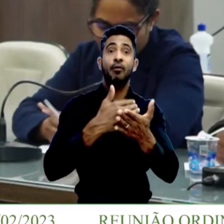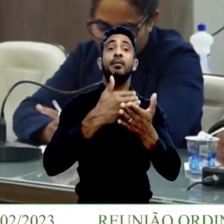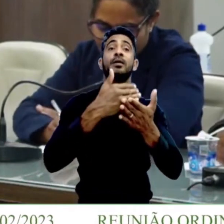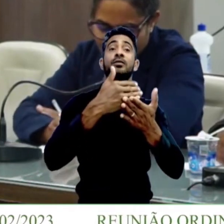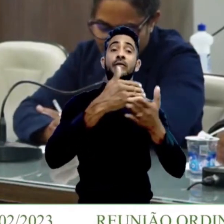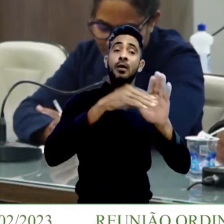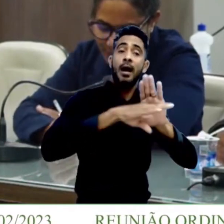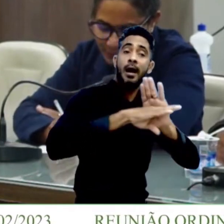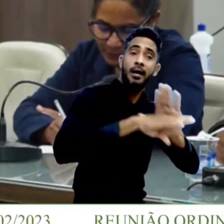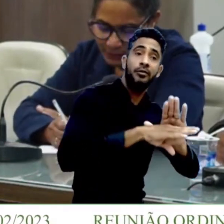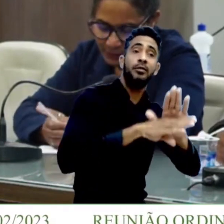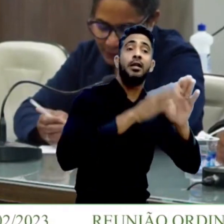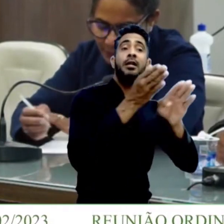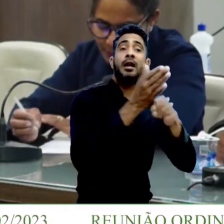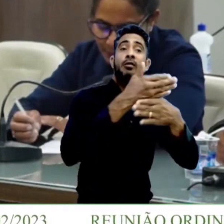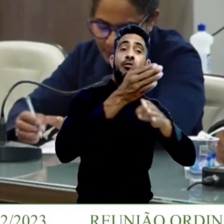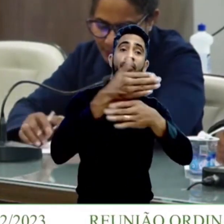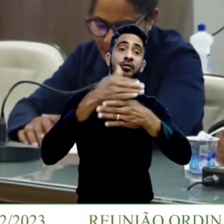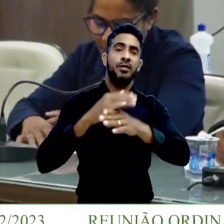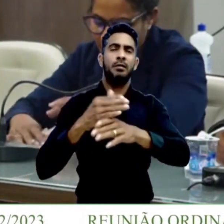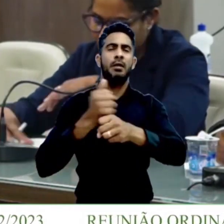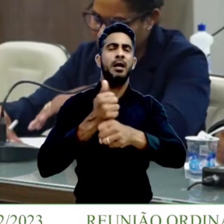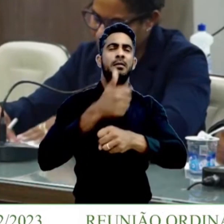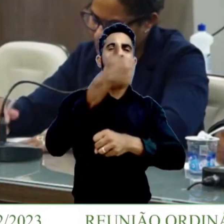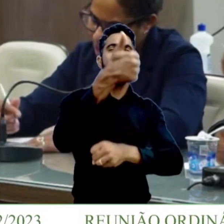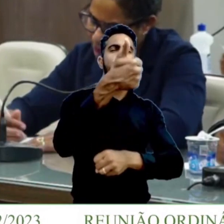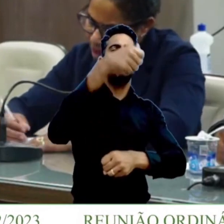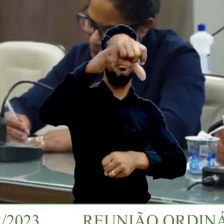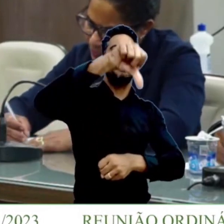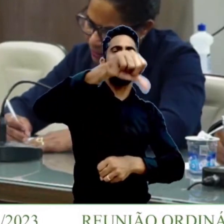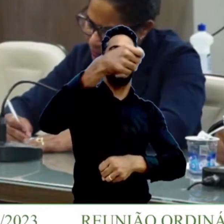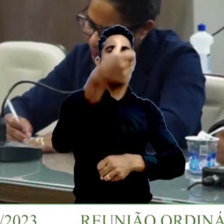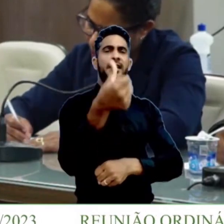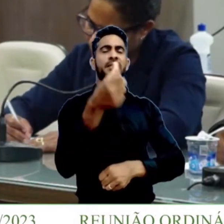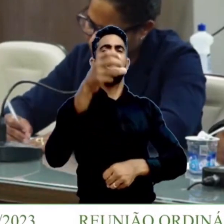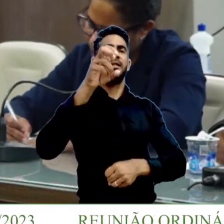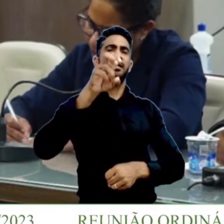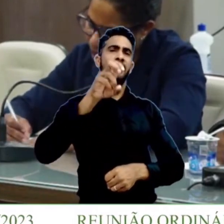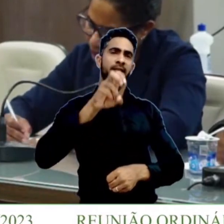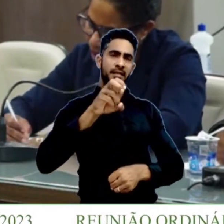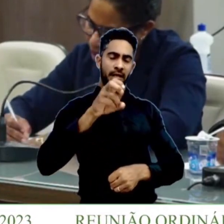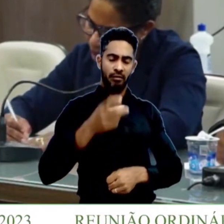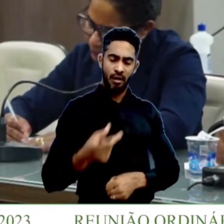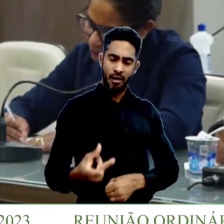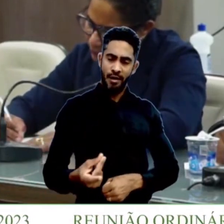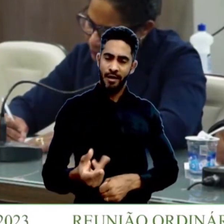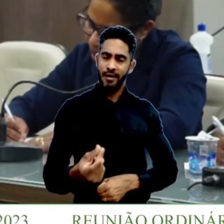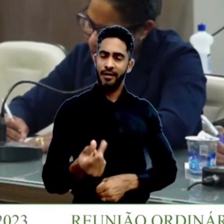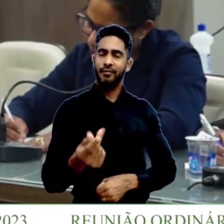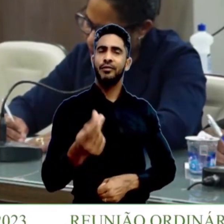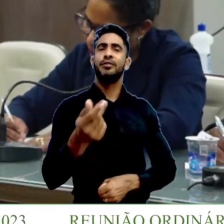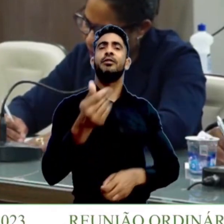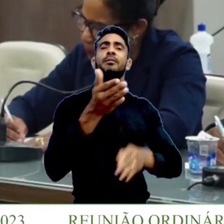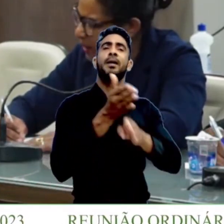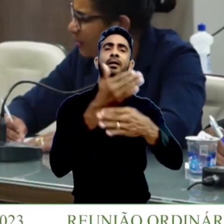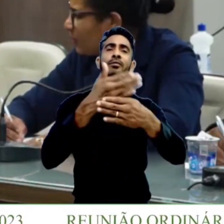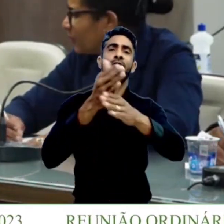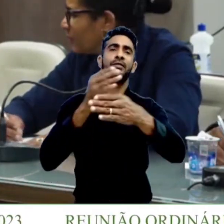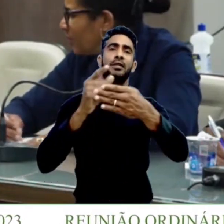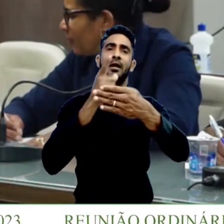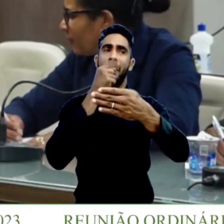barragem do Bico da Pedra, chegando aqui em 1965 e permanecendo em Janaúba para a construção da